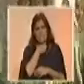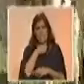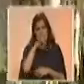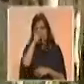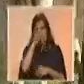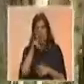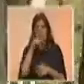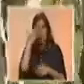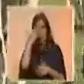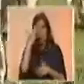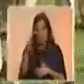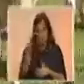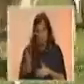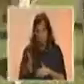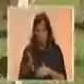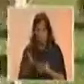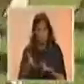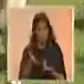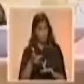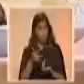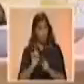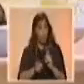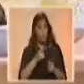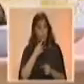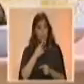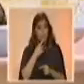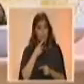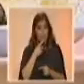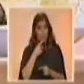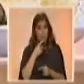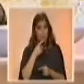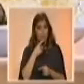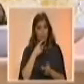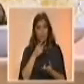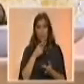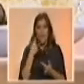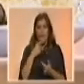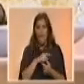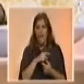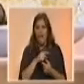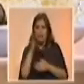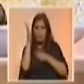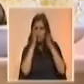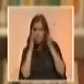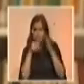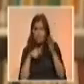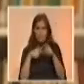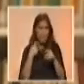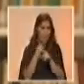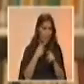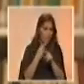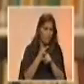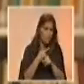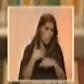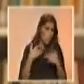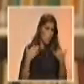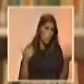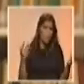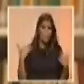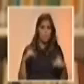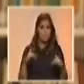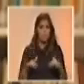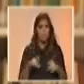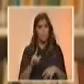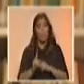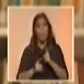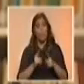O que se tem verificado é que há cada vez mais fraudes. Isto do ponto de vista daquilo que é feito